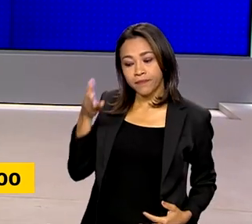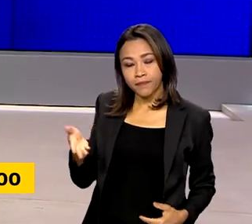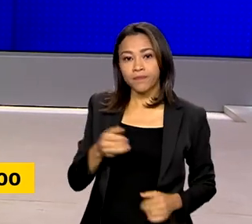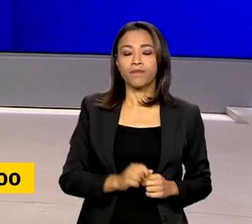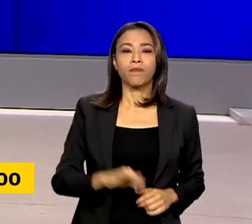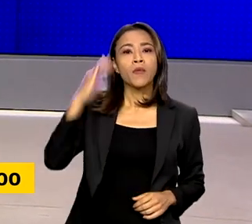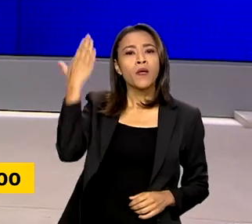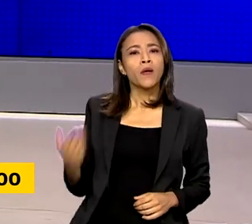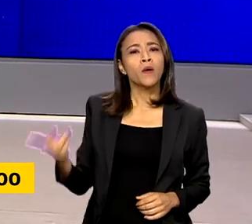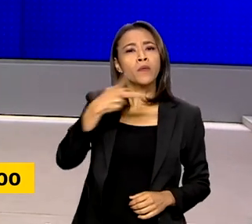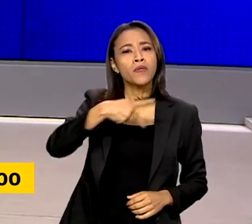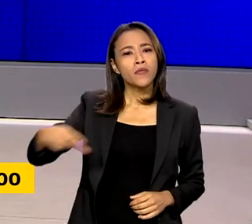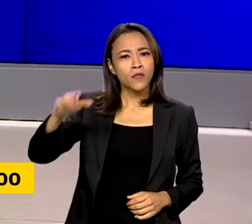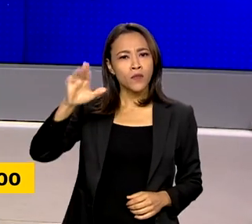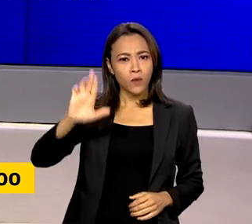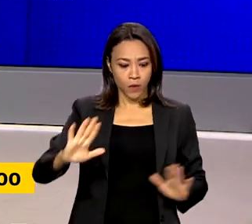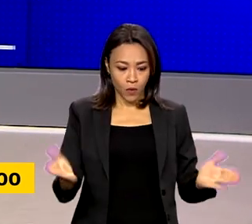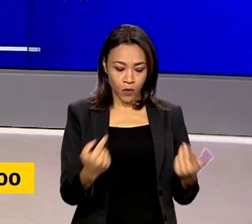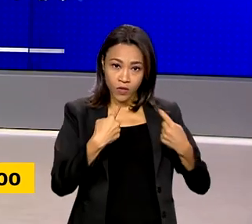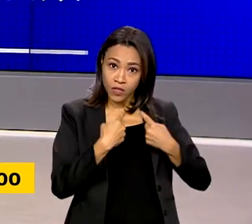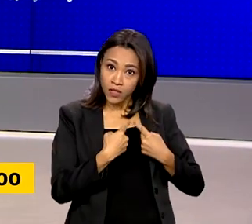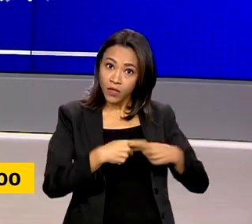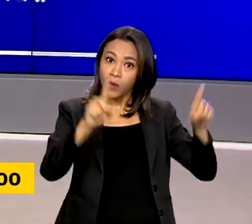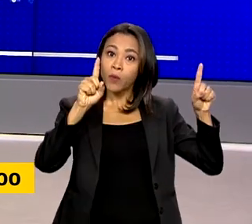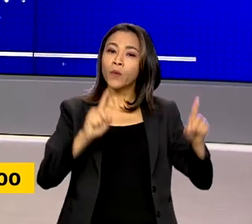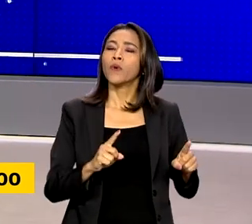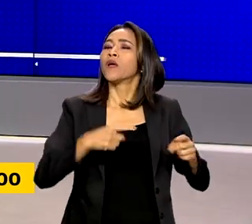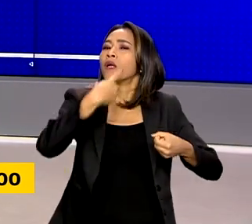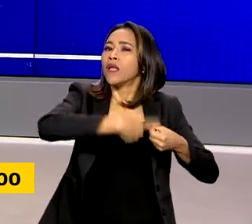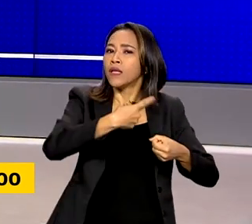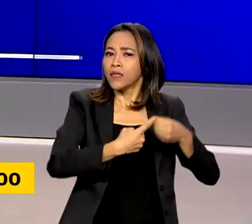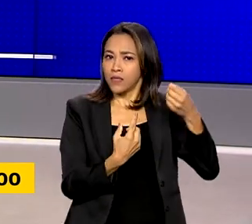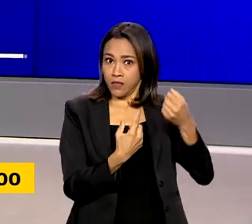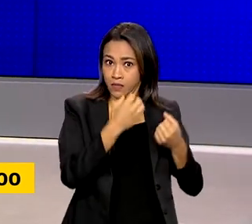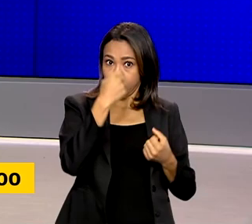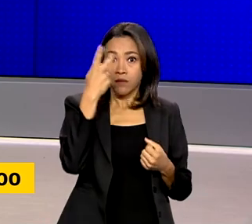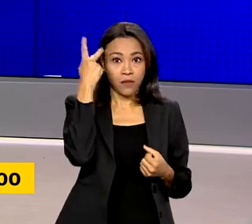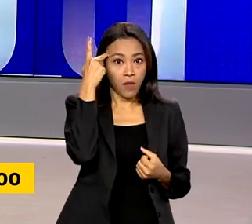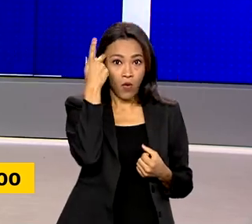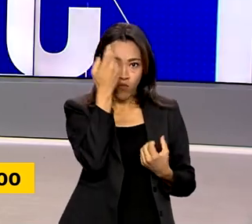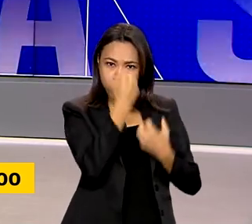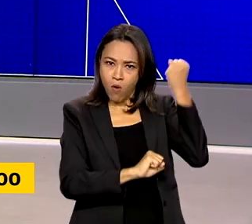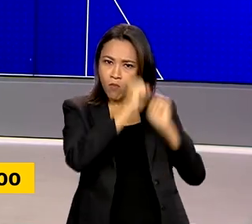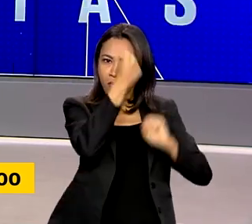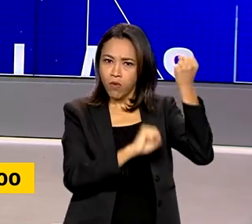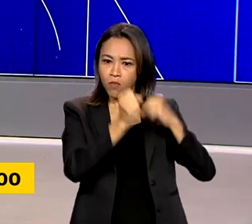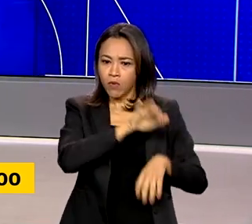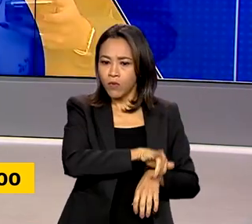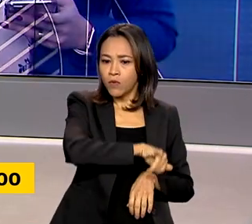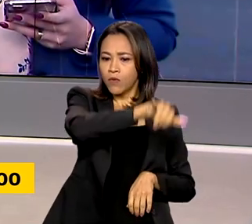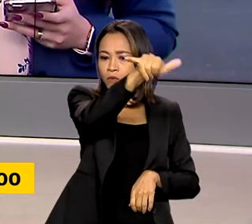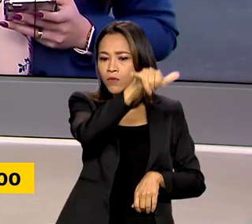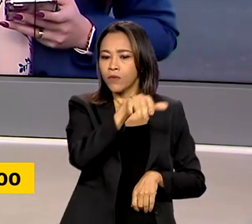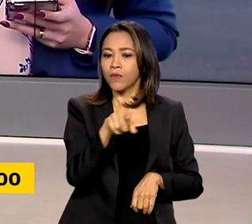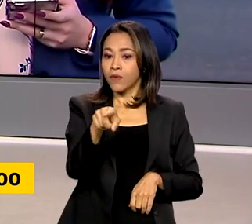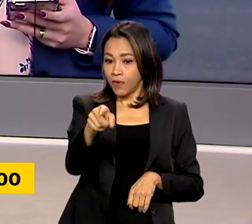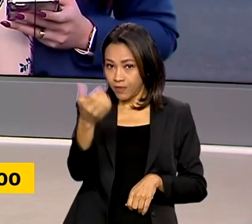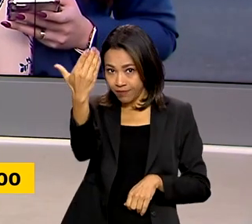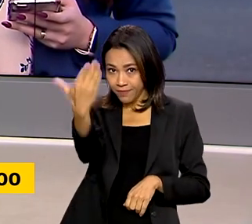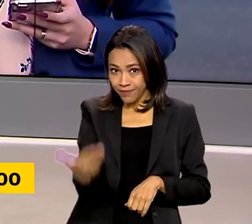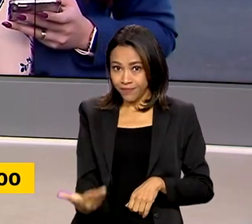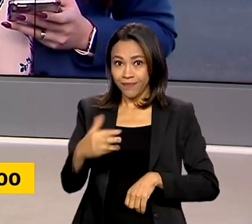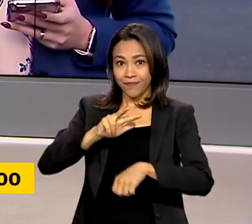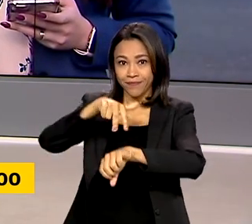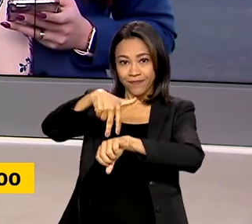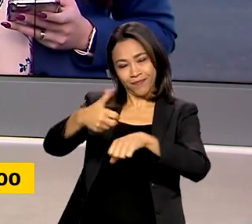O presidente Lula inaugura hoje, no interior de São Paulo, a linha de produção do caça Gripen. A repórter Jéssica Gonçalves traz